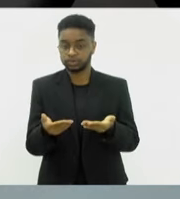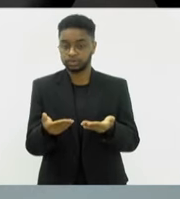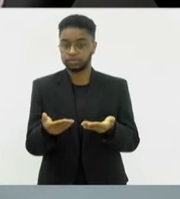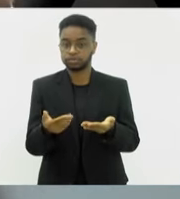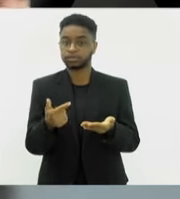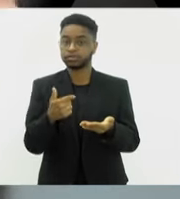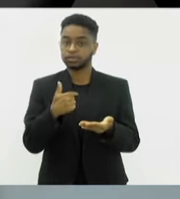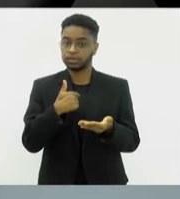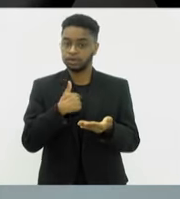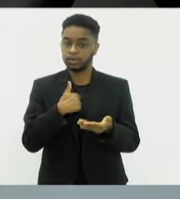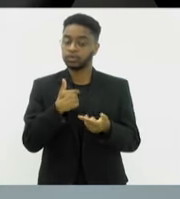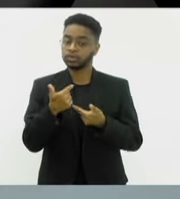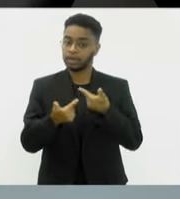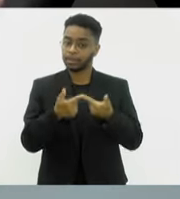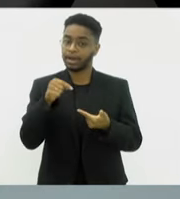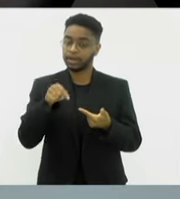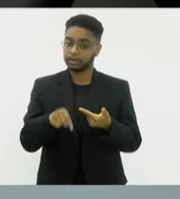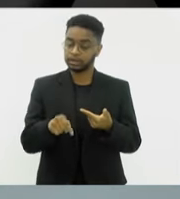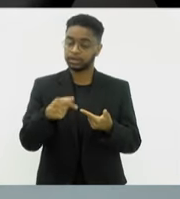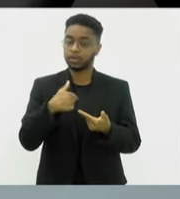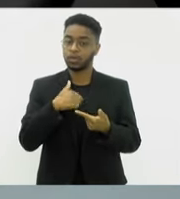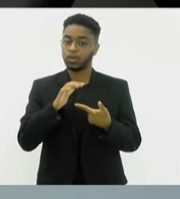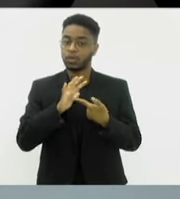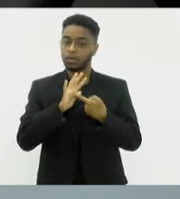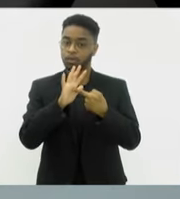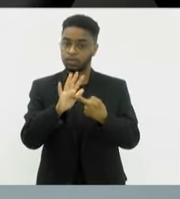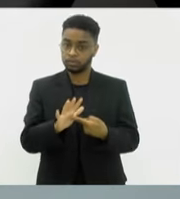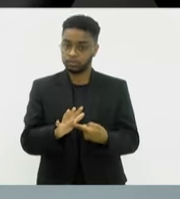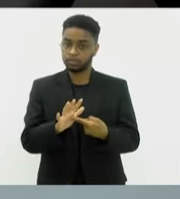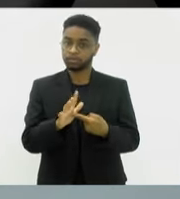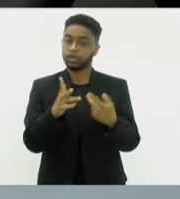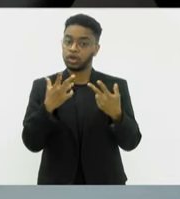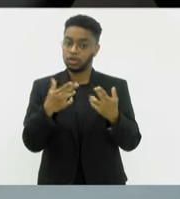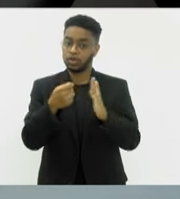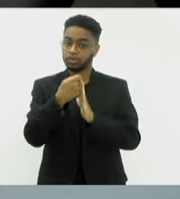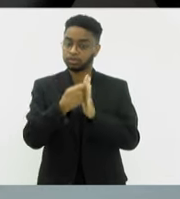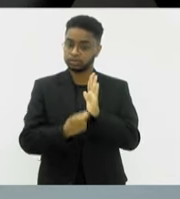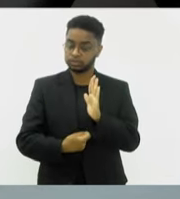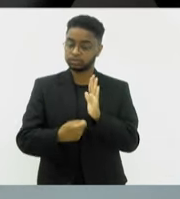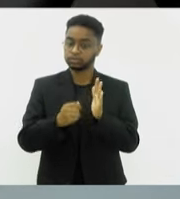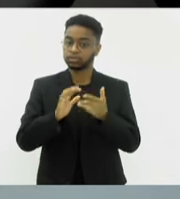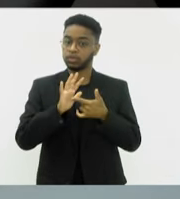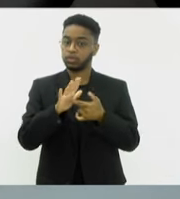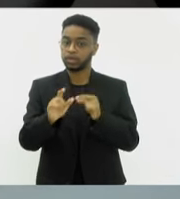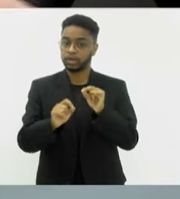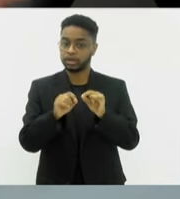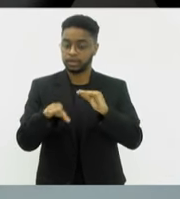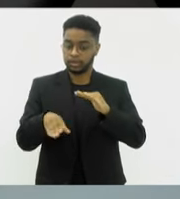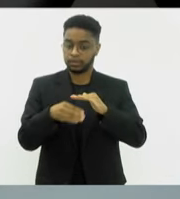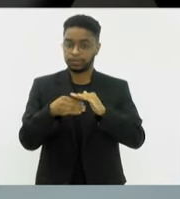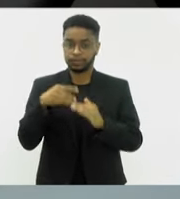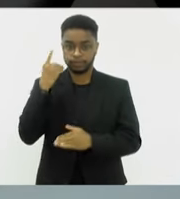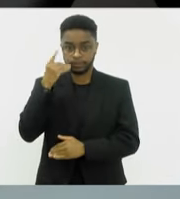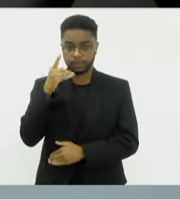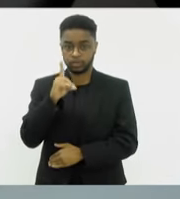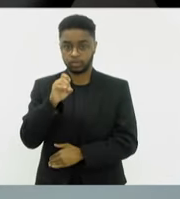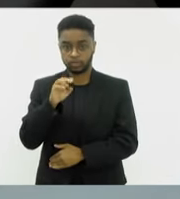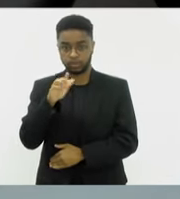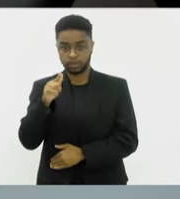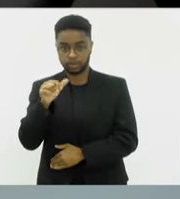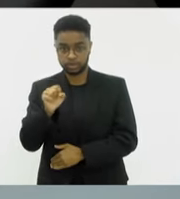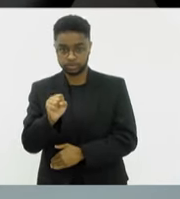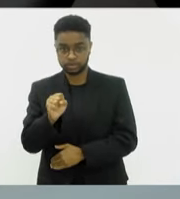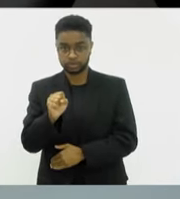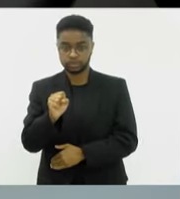iria trabalhar aqui para demonstrar, como já aqui está escrito, que as emendas do deputado Douglas Ruas, que é de 8